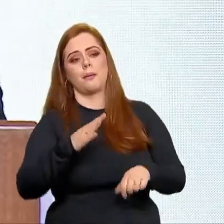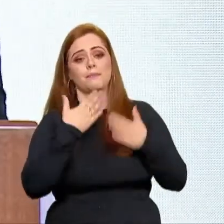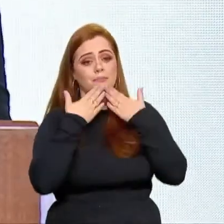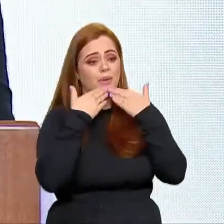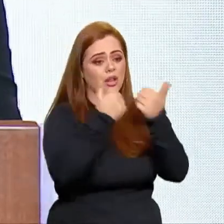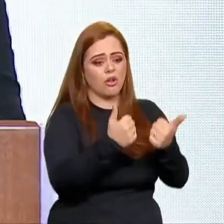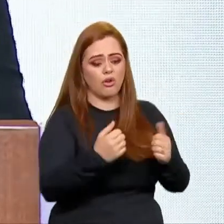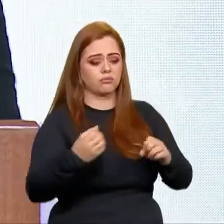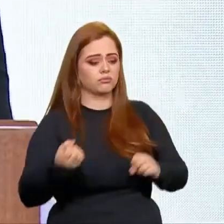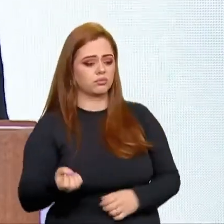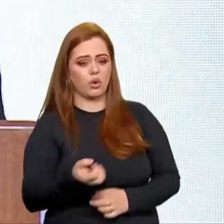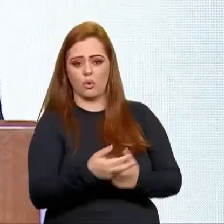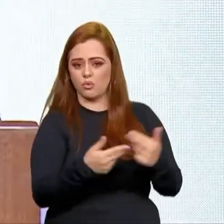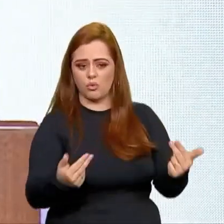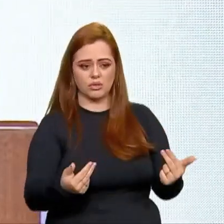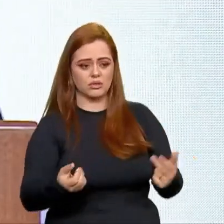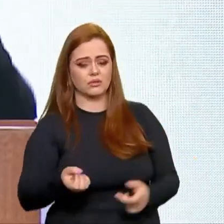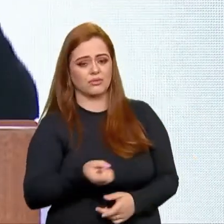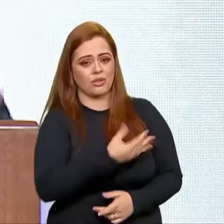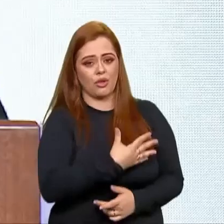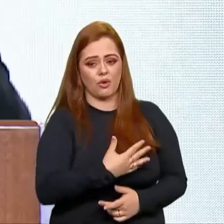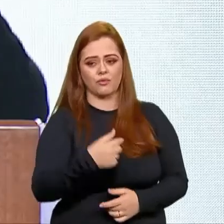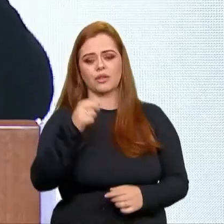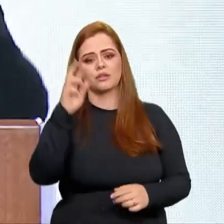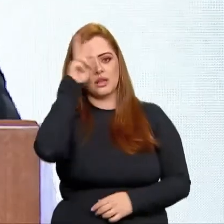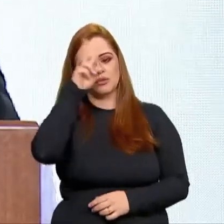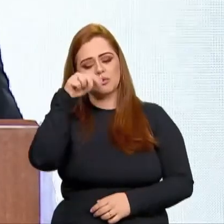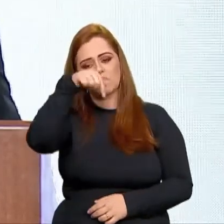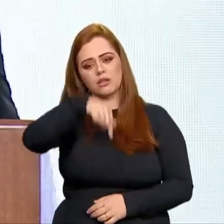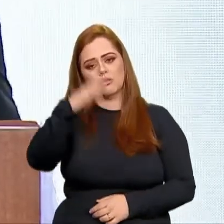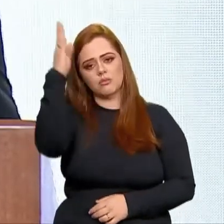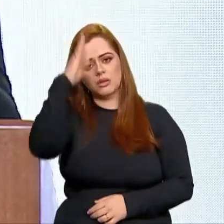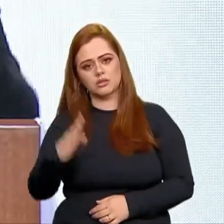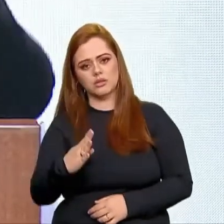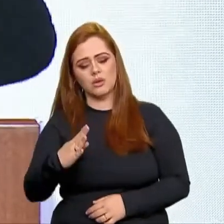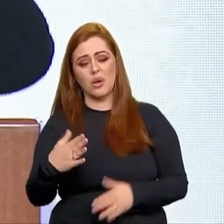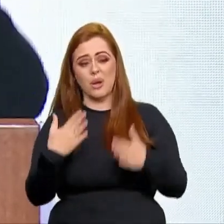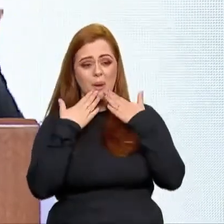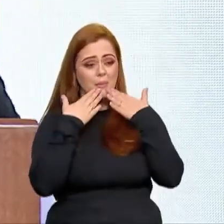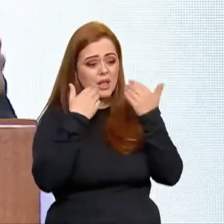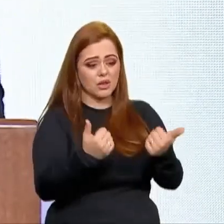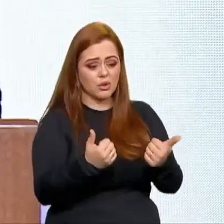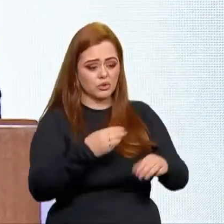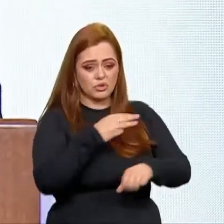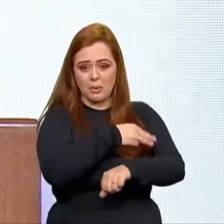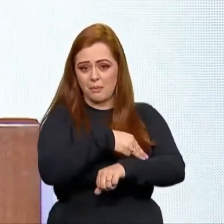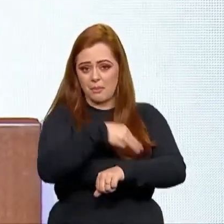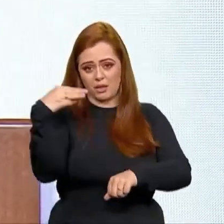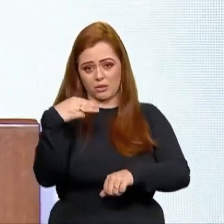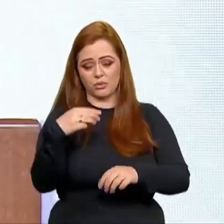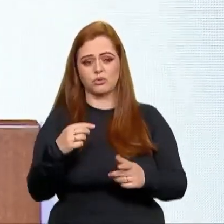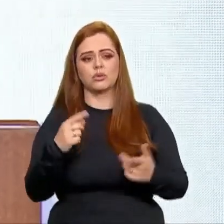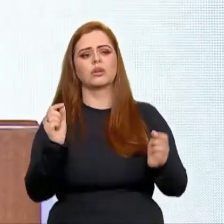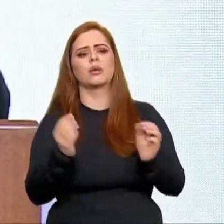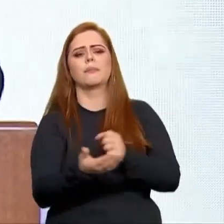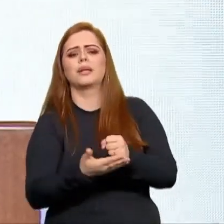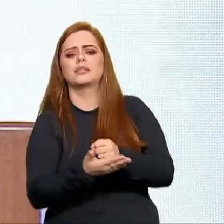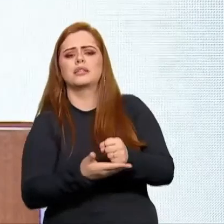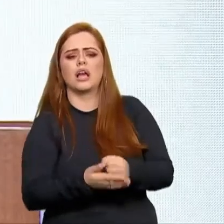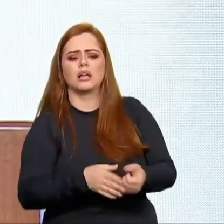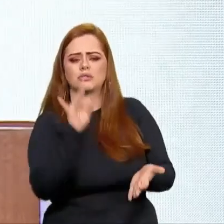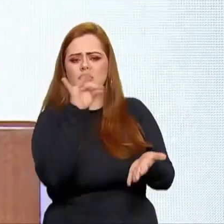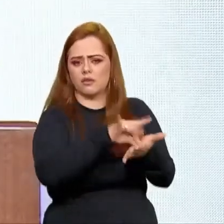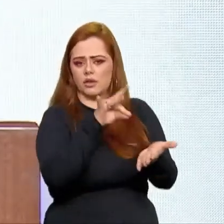mais inovador da história do Brasil. Com robustez metodológica, baseado em evidências,